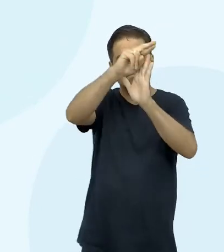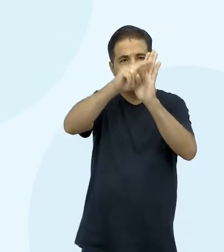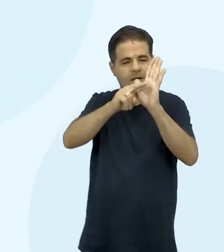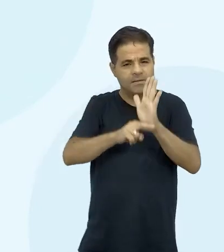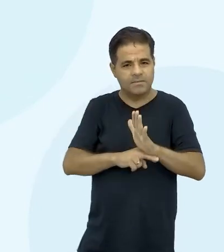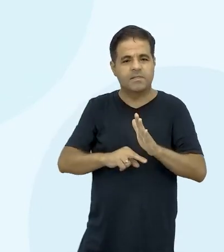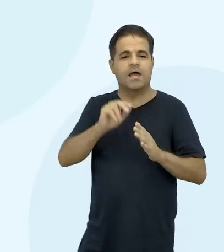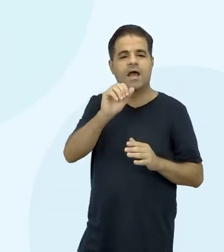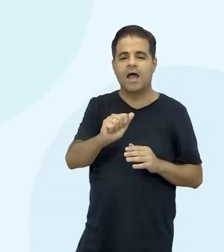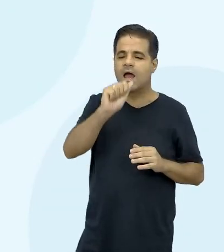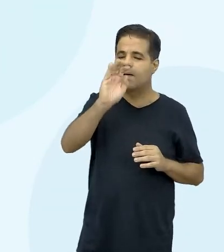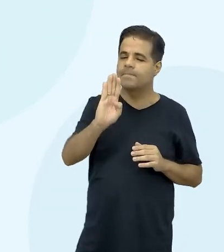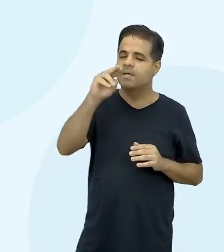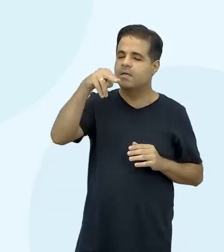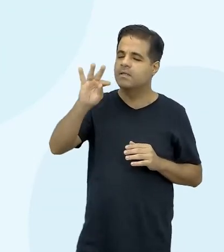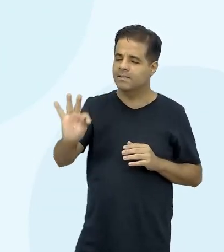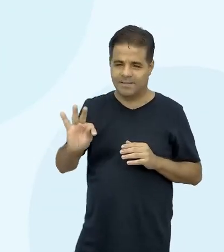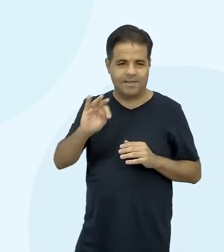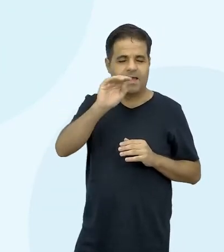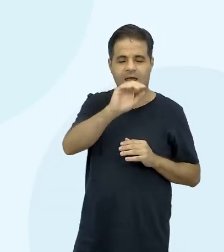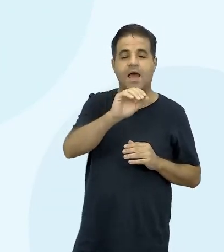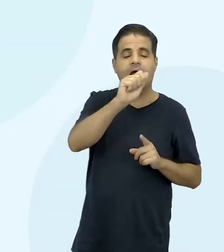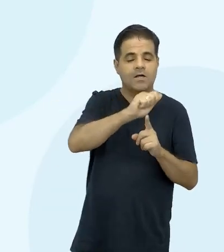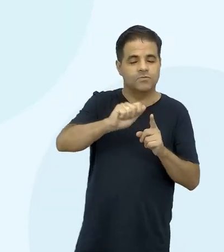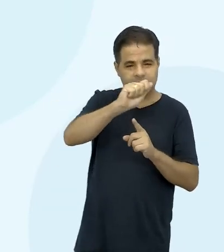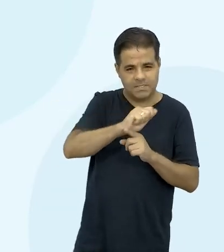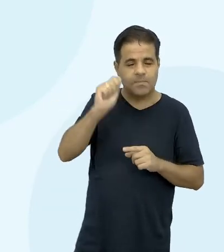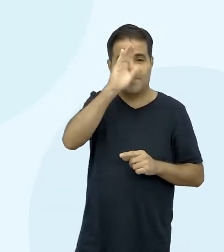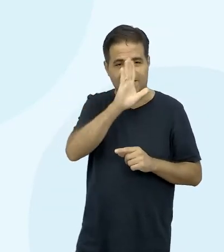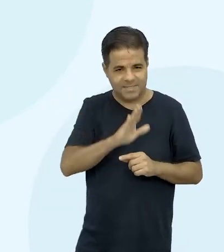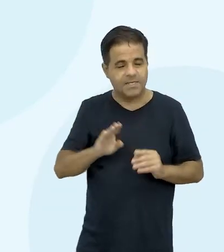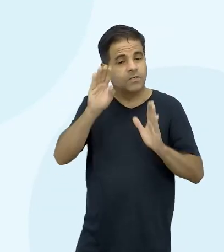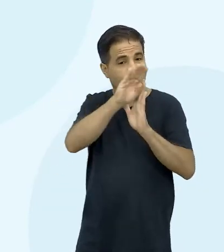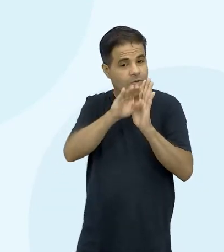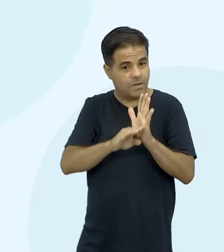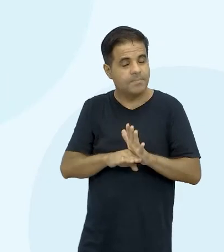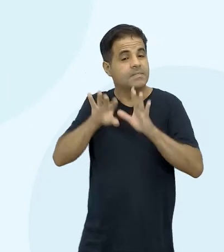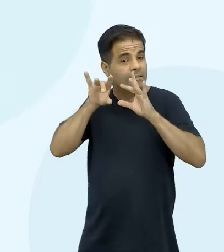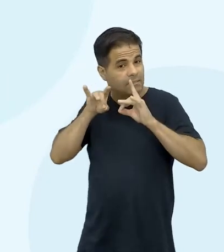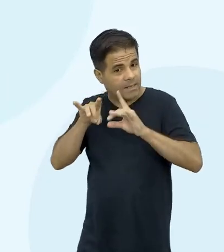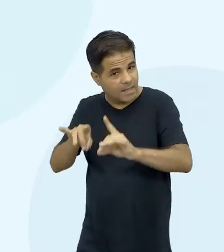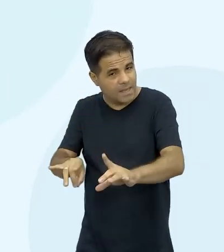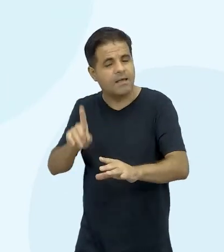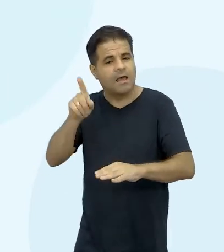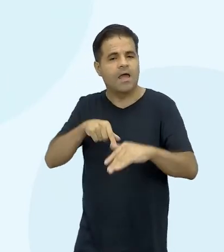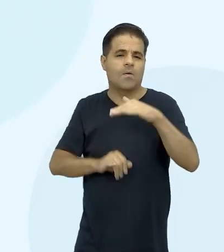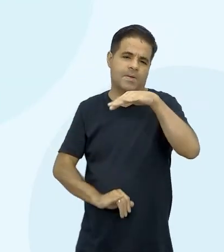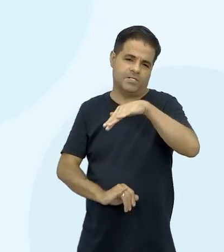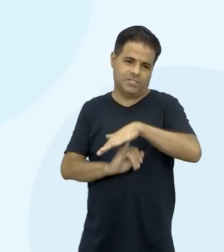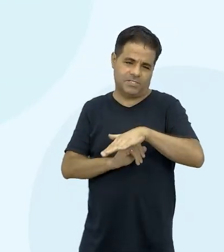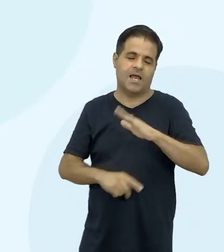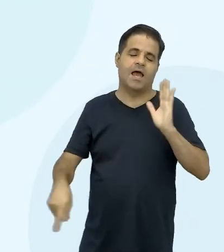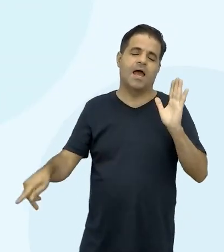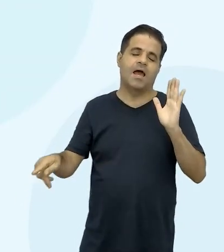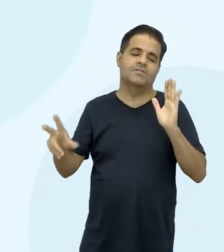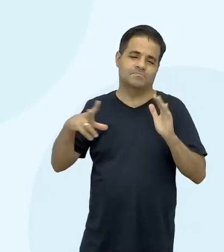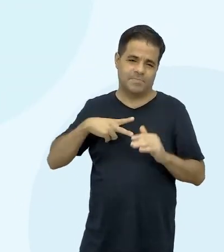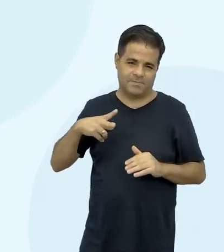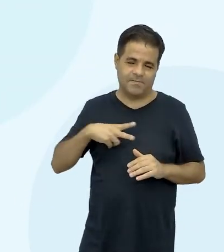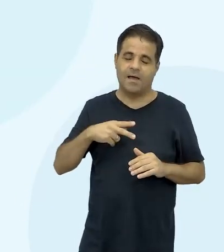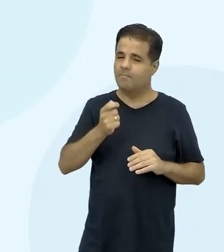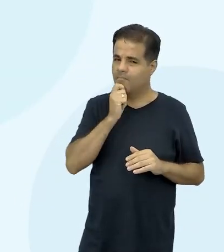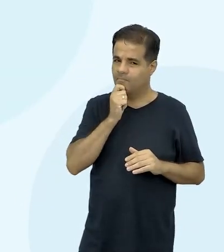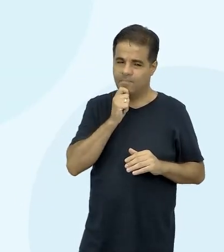da ABNT, a Associação Brasileira de Normas e Técnicas, né, que é uma entidade privada sem